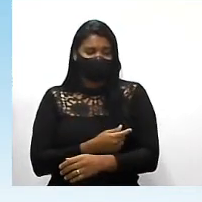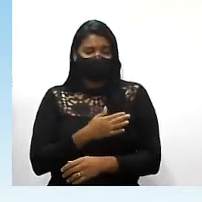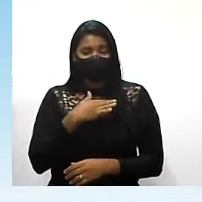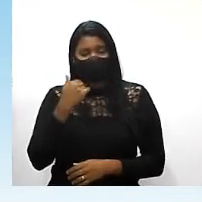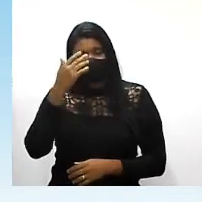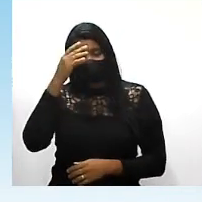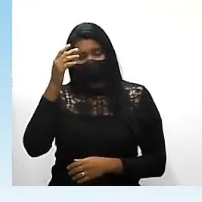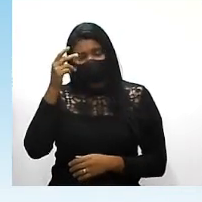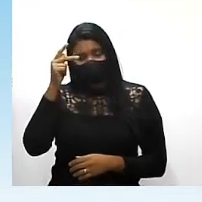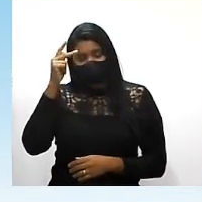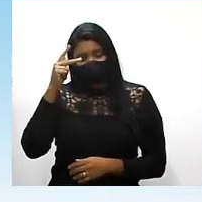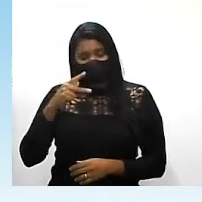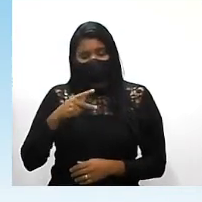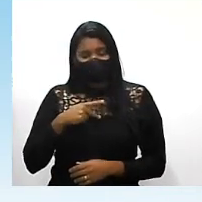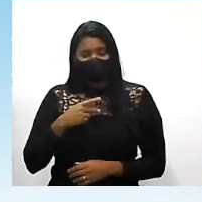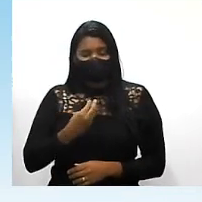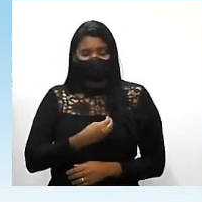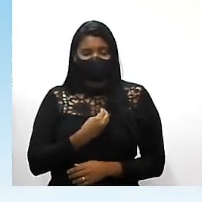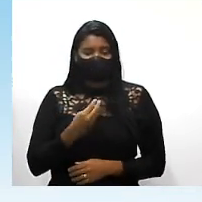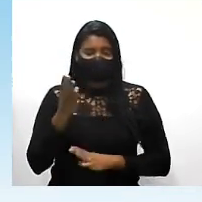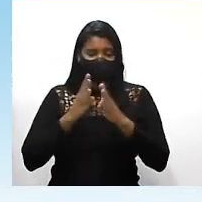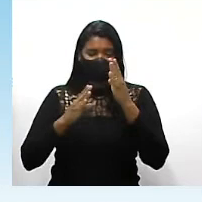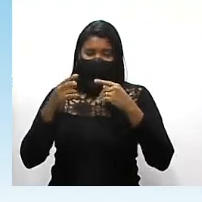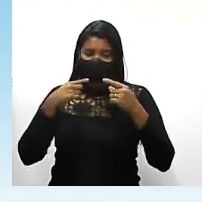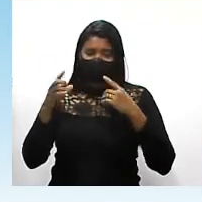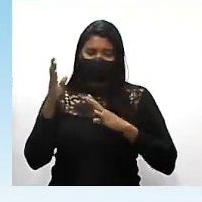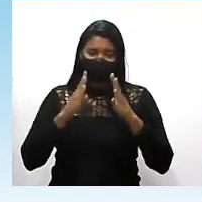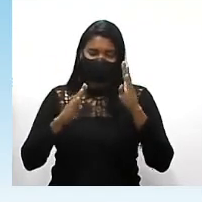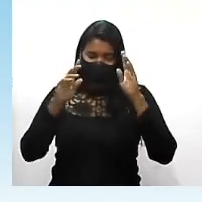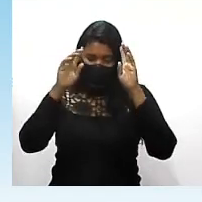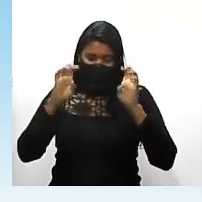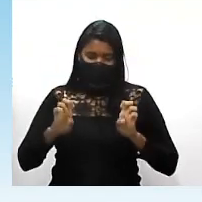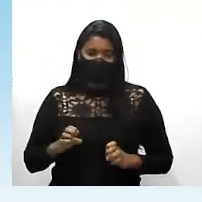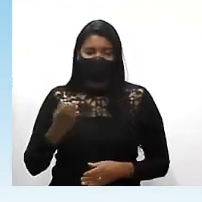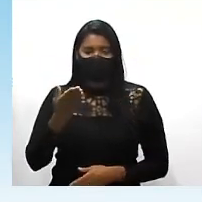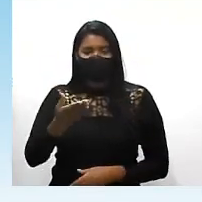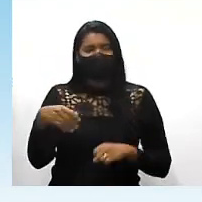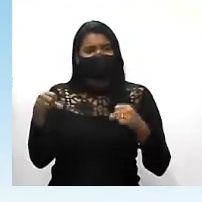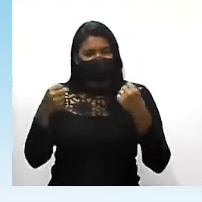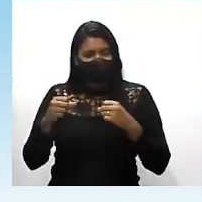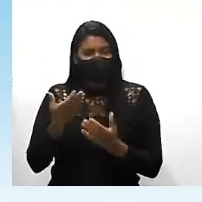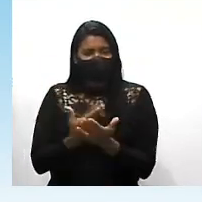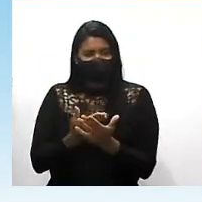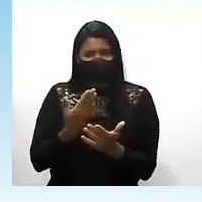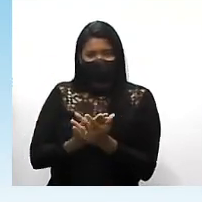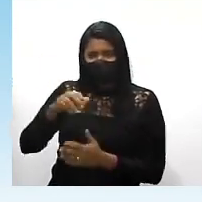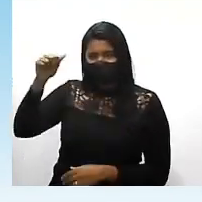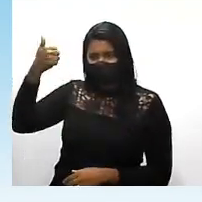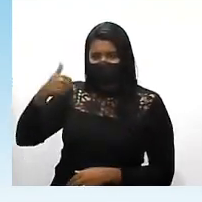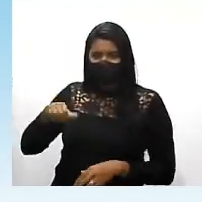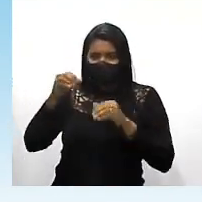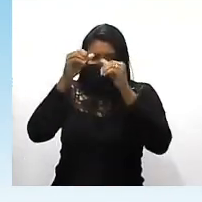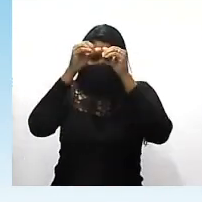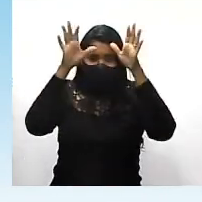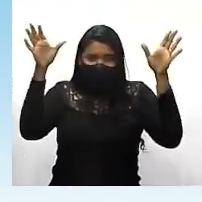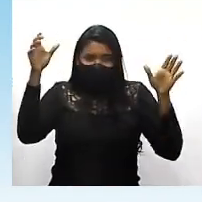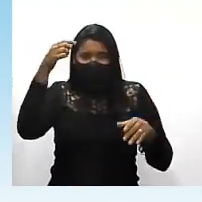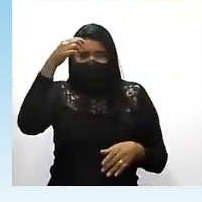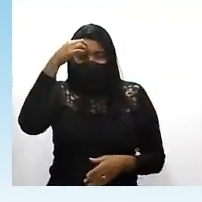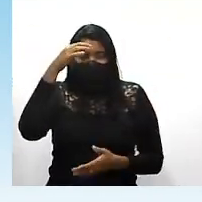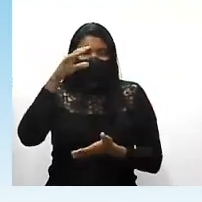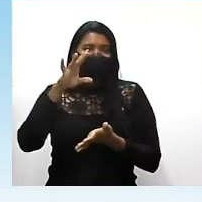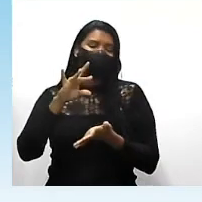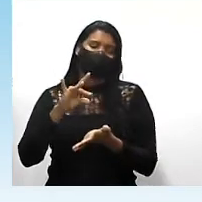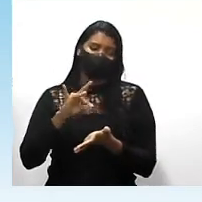muitas discussões dentro da bioética, ok? São discussões que você precisa estudar, ampliar os seus pensamentos, seus conceitos